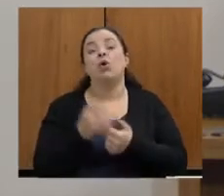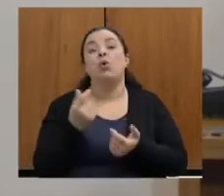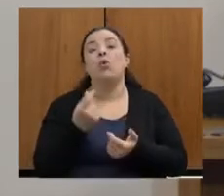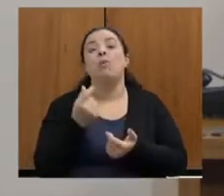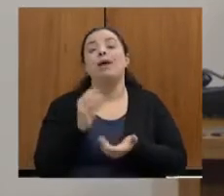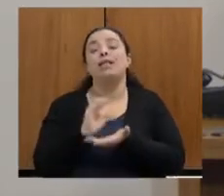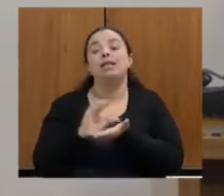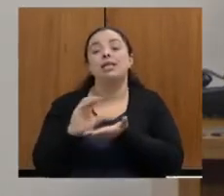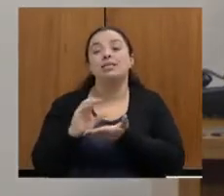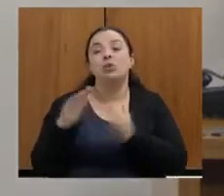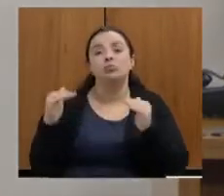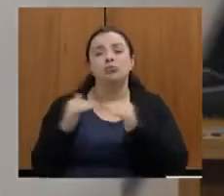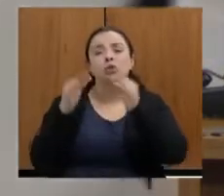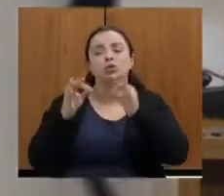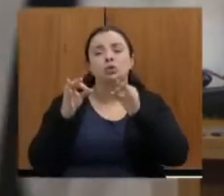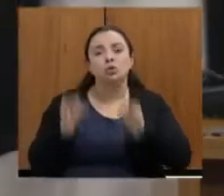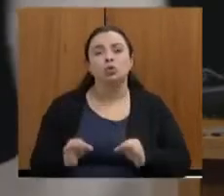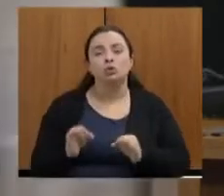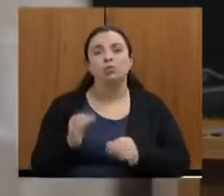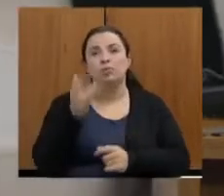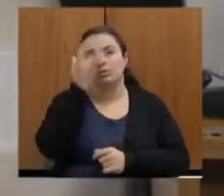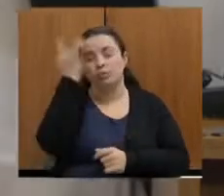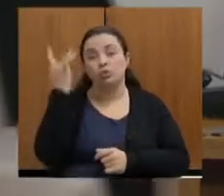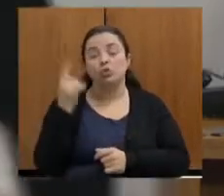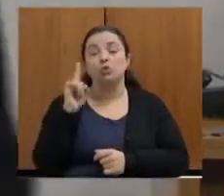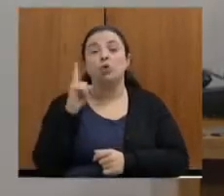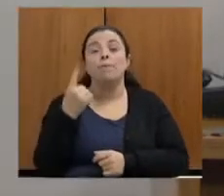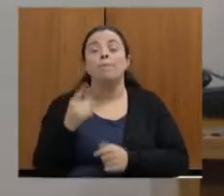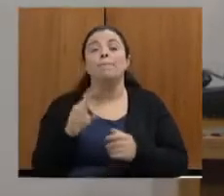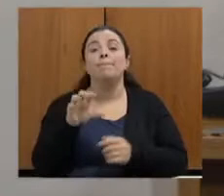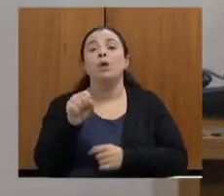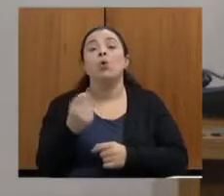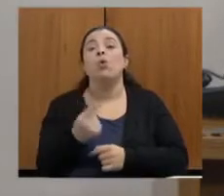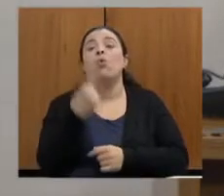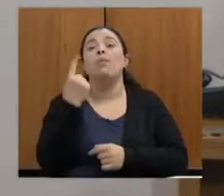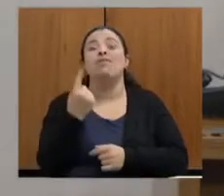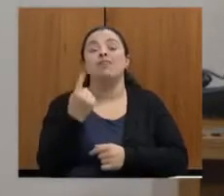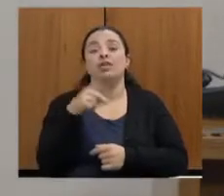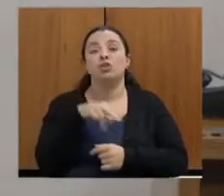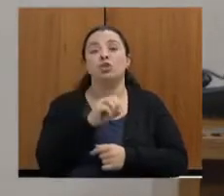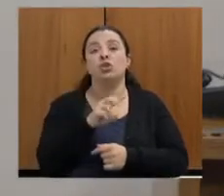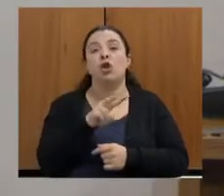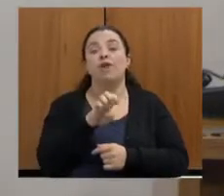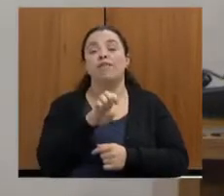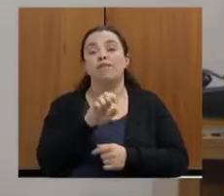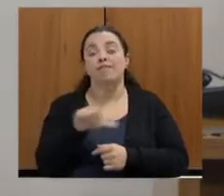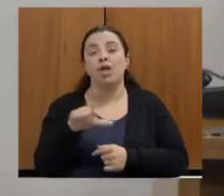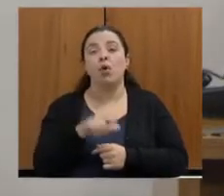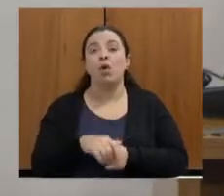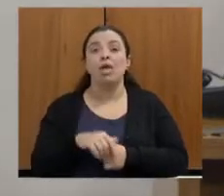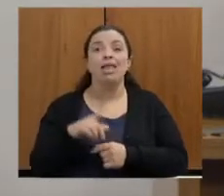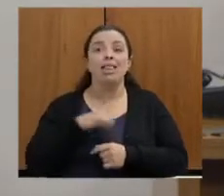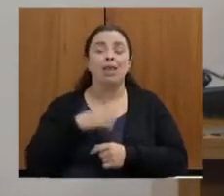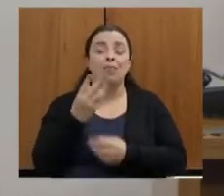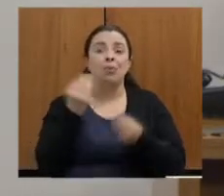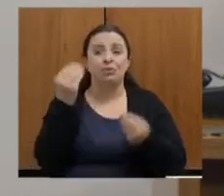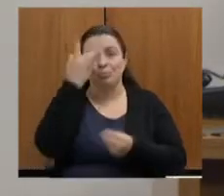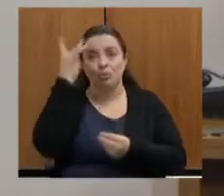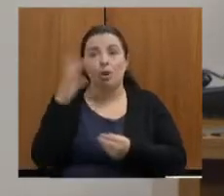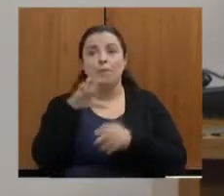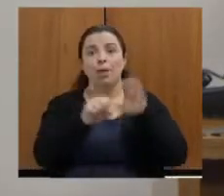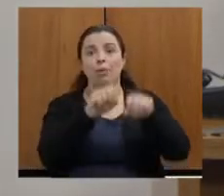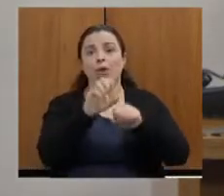mais justa para as pessoas que pegaram só uma vez pelo novel enquanto outros pegaram muitas vezes